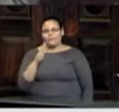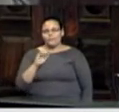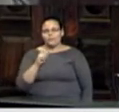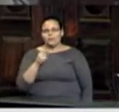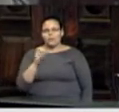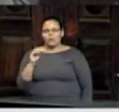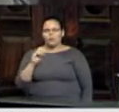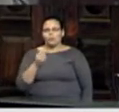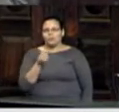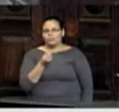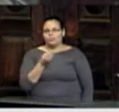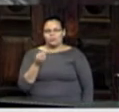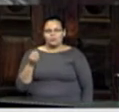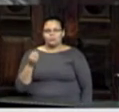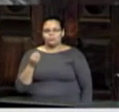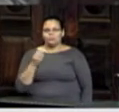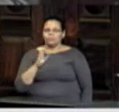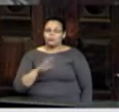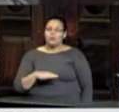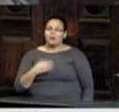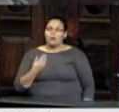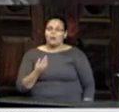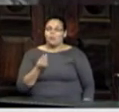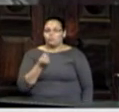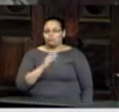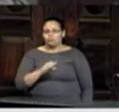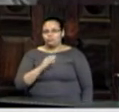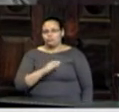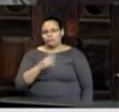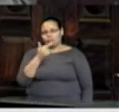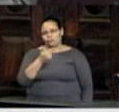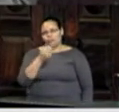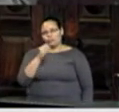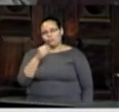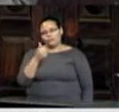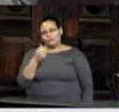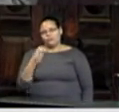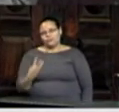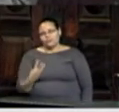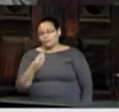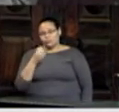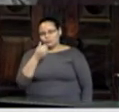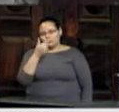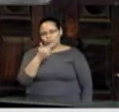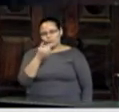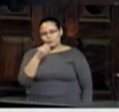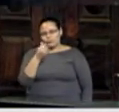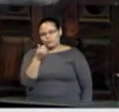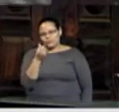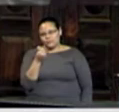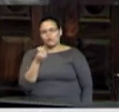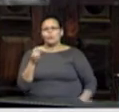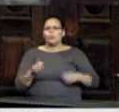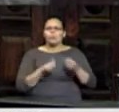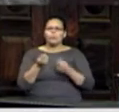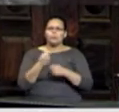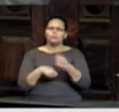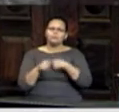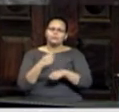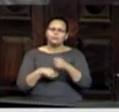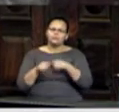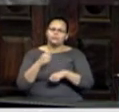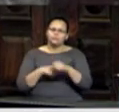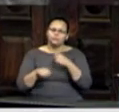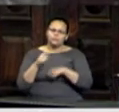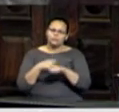300 a 400 milhões. Só o custeio de 2016 custou 360 milhões. Como é que administra dessa